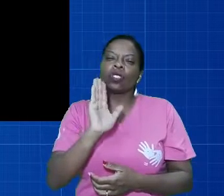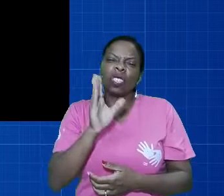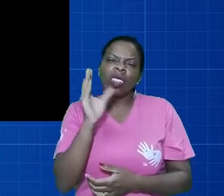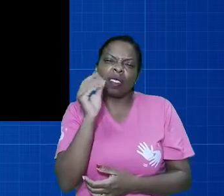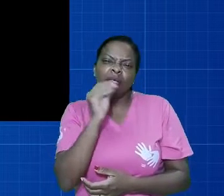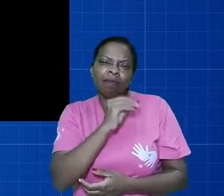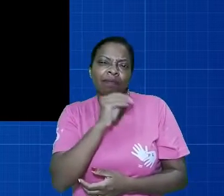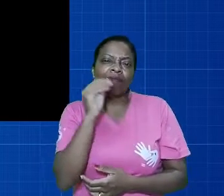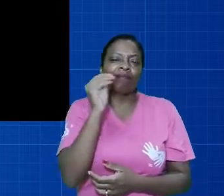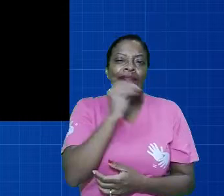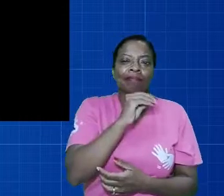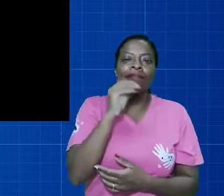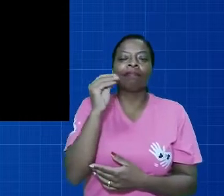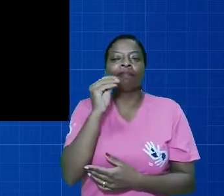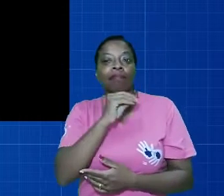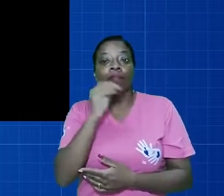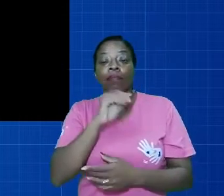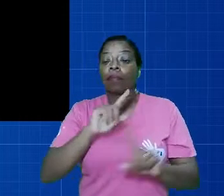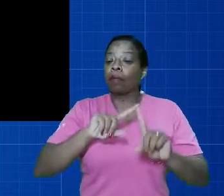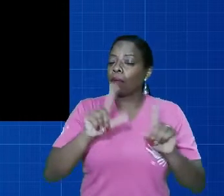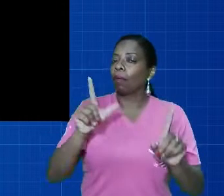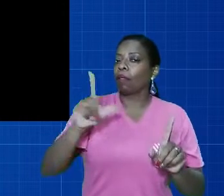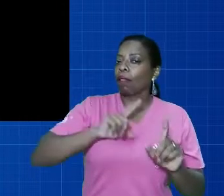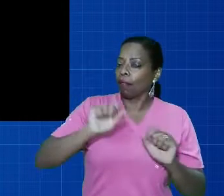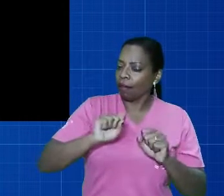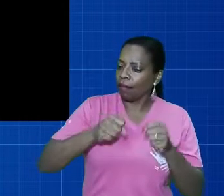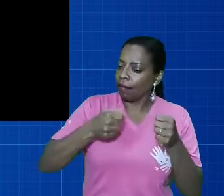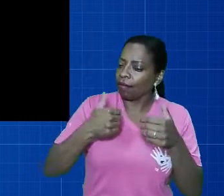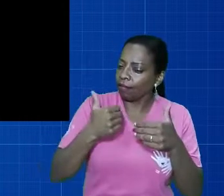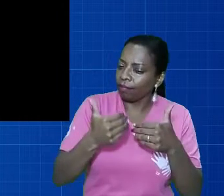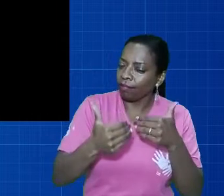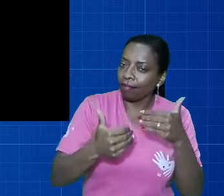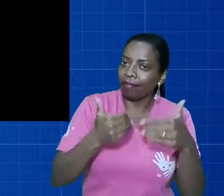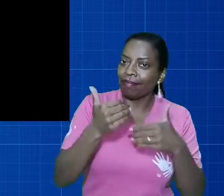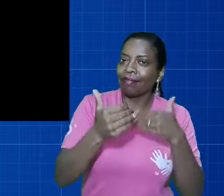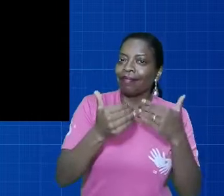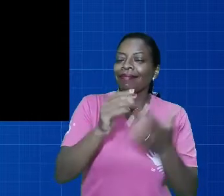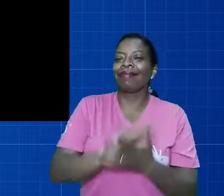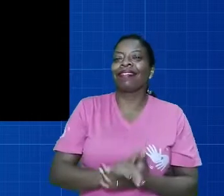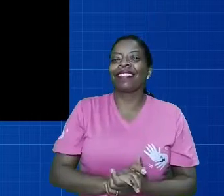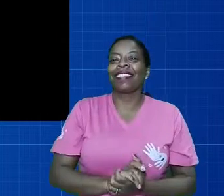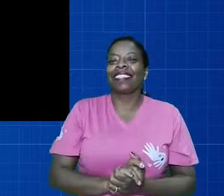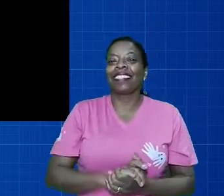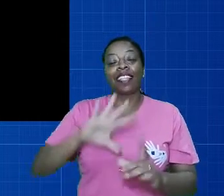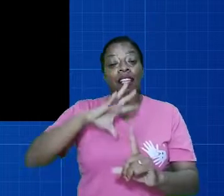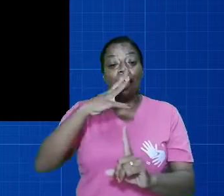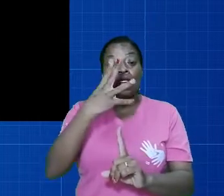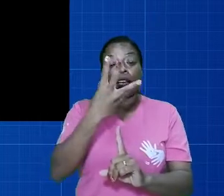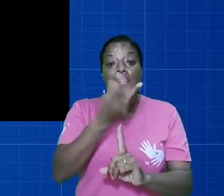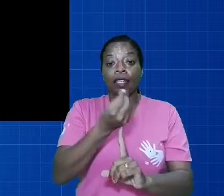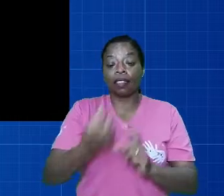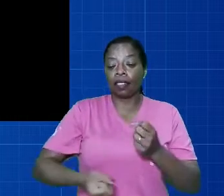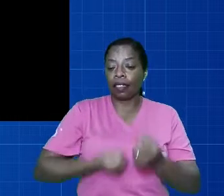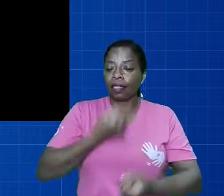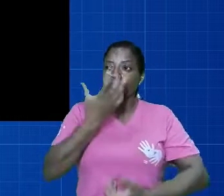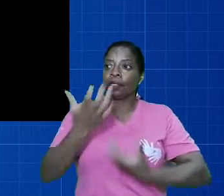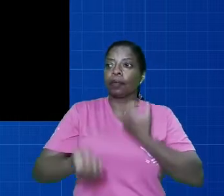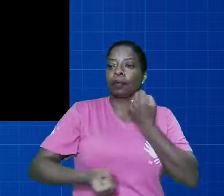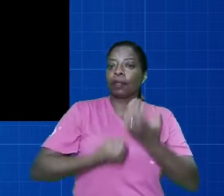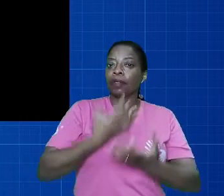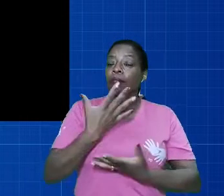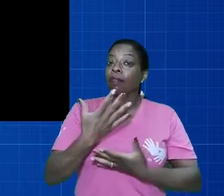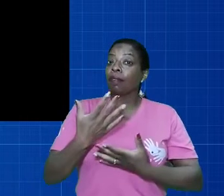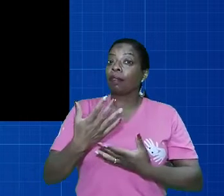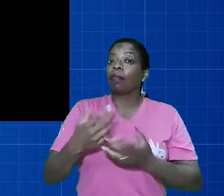ali com alguma força. A arte como impressão, como expressão, né, é um outro movimento